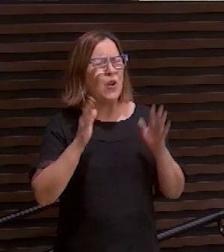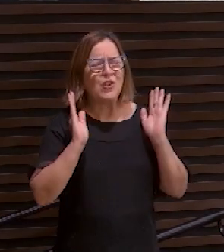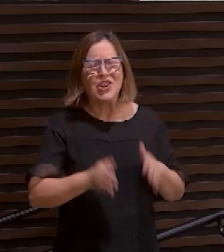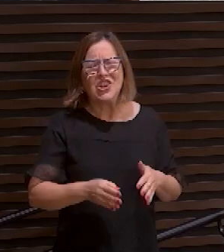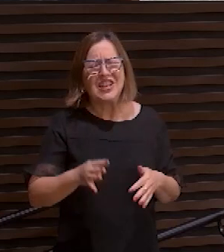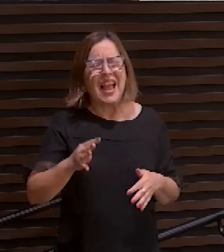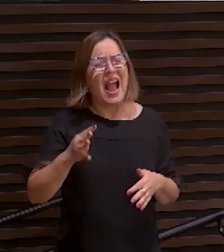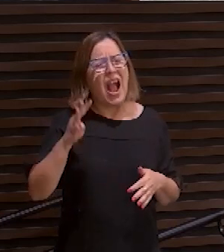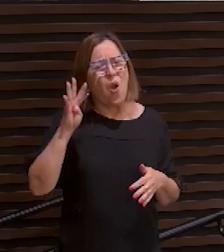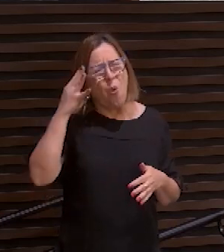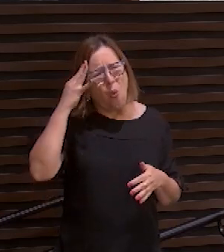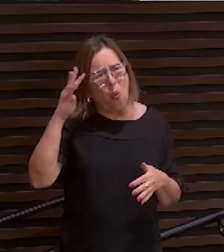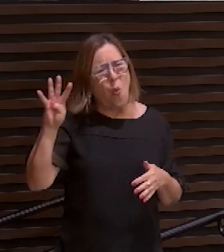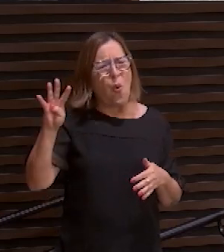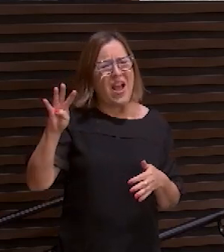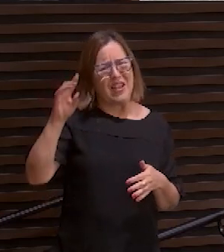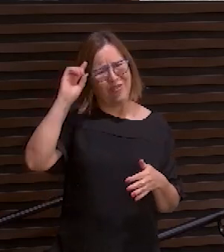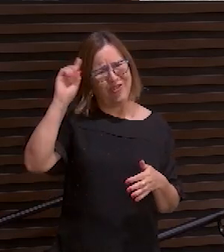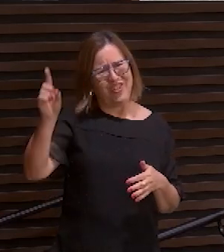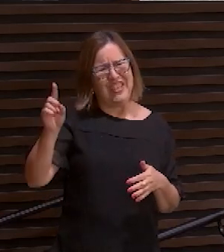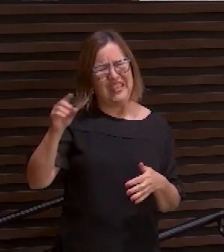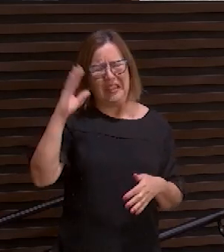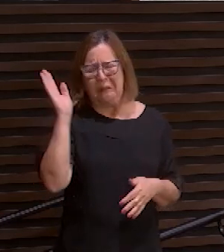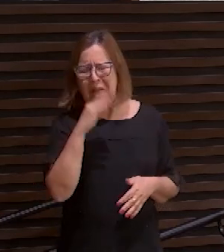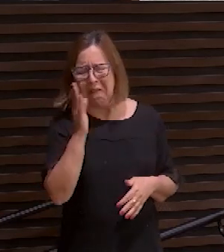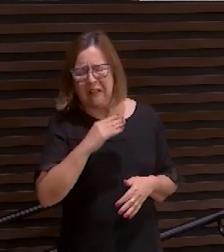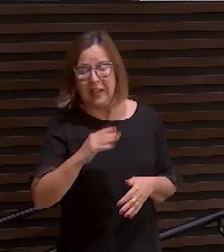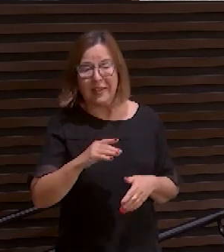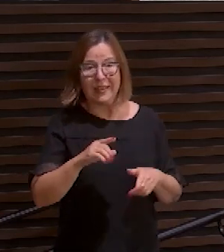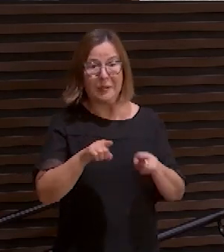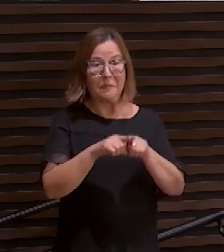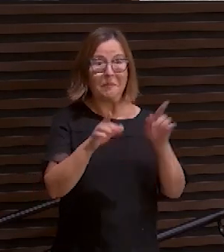E Jesus disse para ela: Marta,